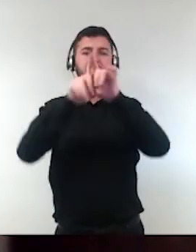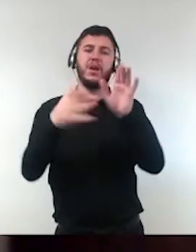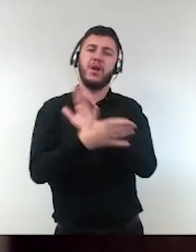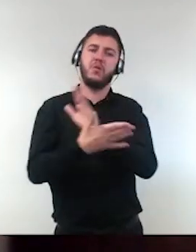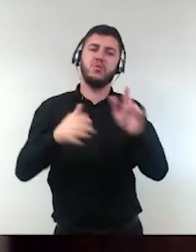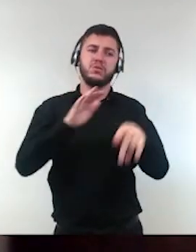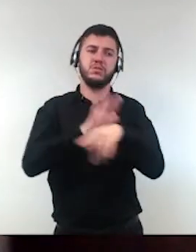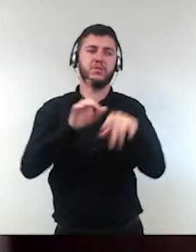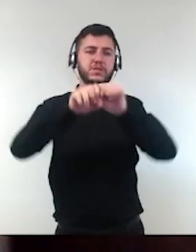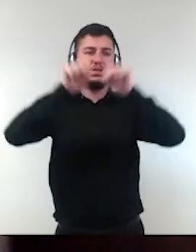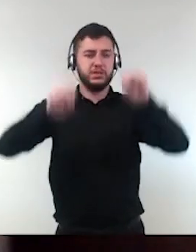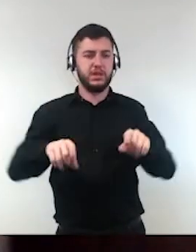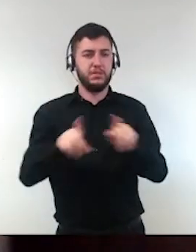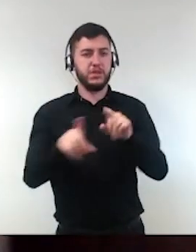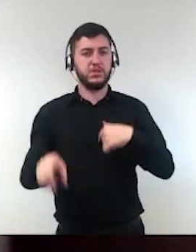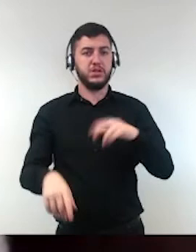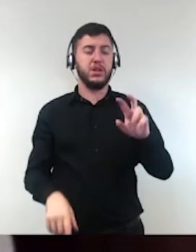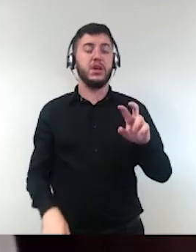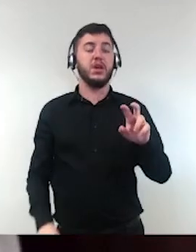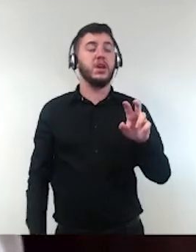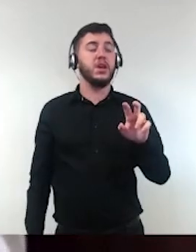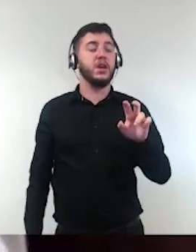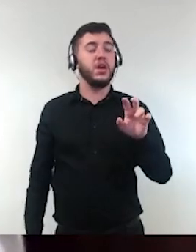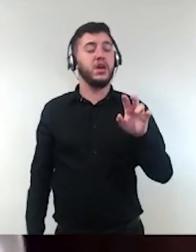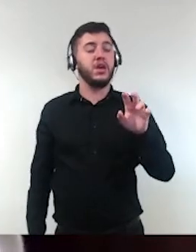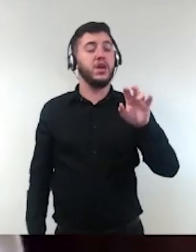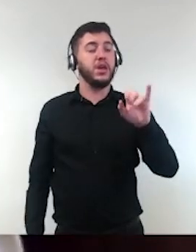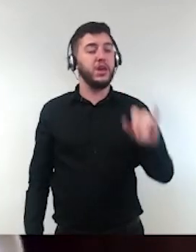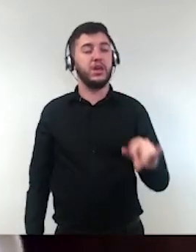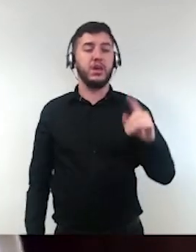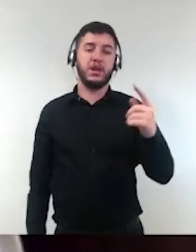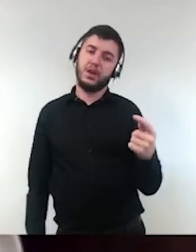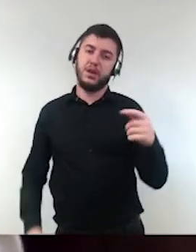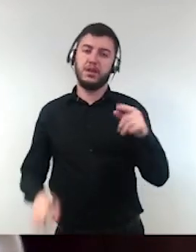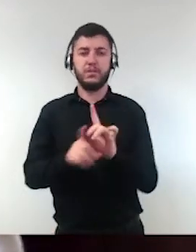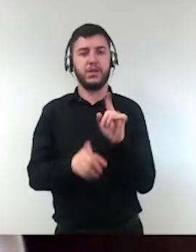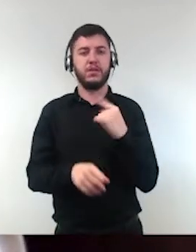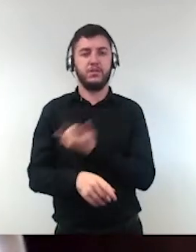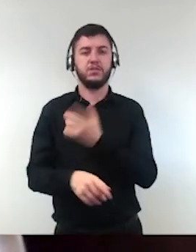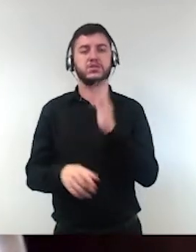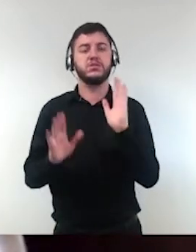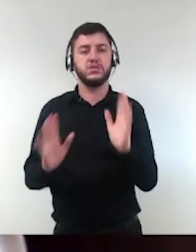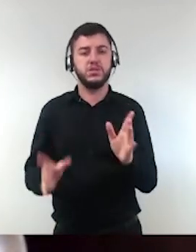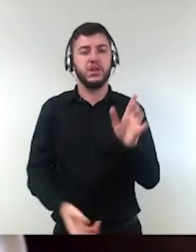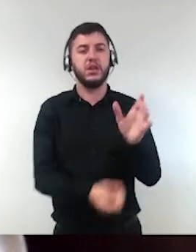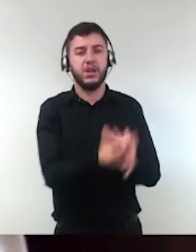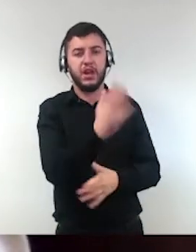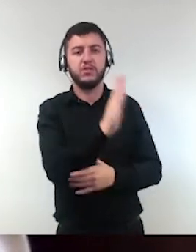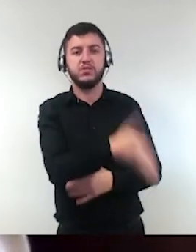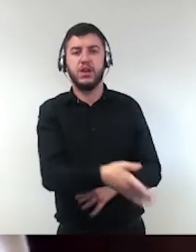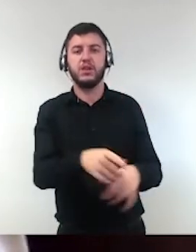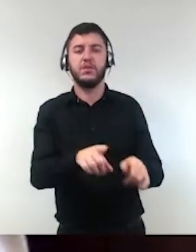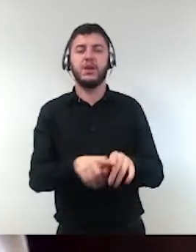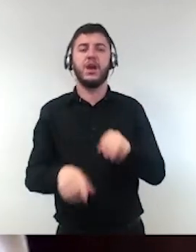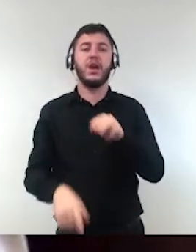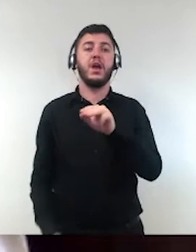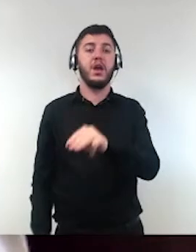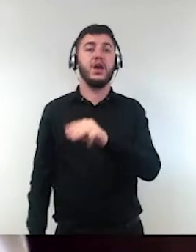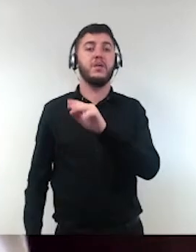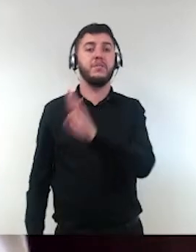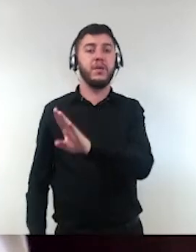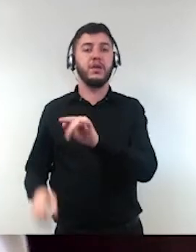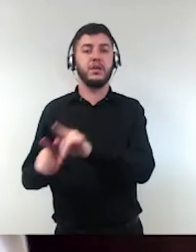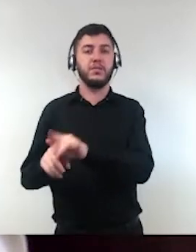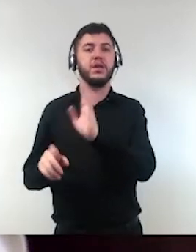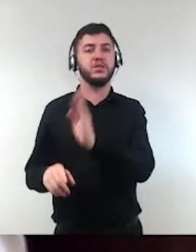inteligência artificial foram desenvolvidos. E, nesse sentido, a AMB, com seu laboratório de tecnologia, e o Conselho, com seu